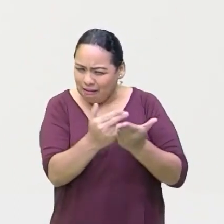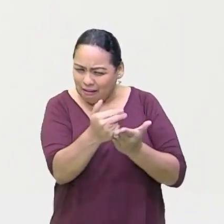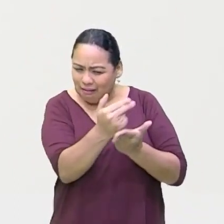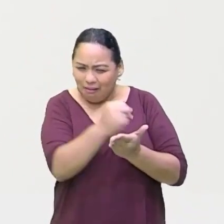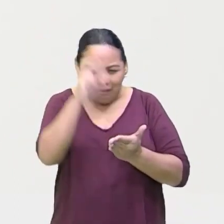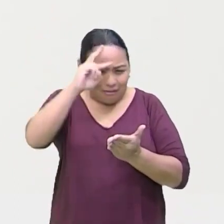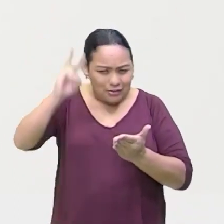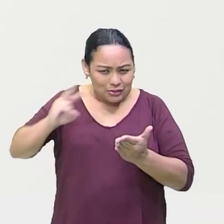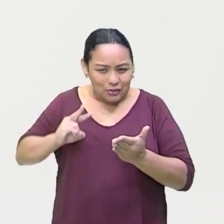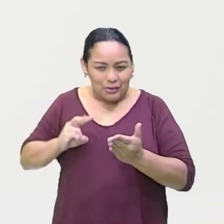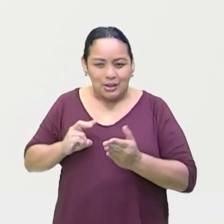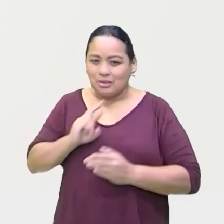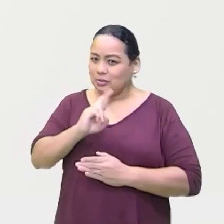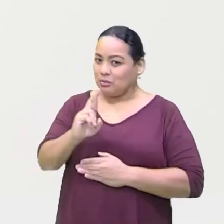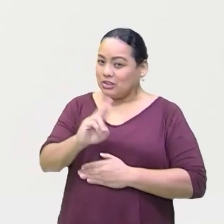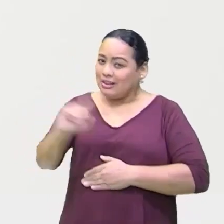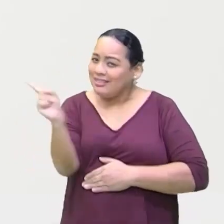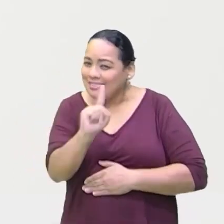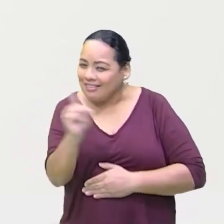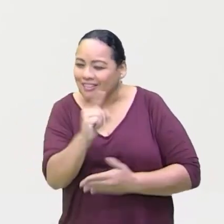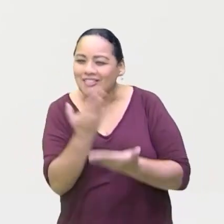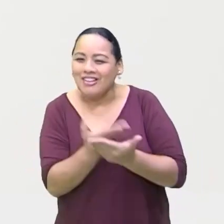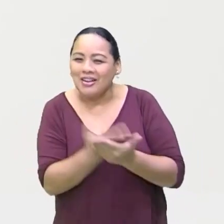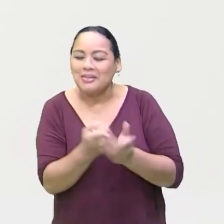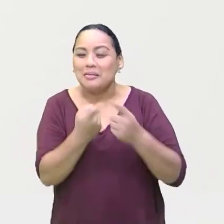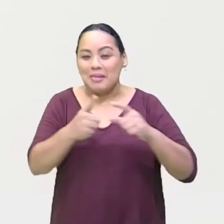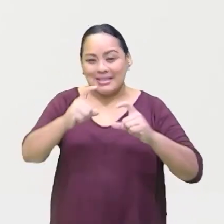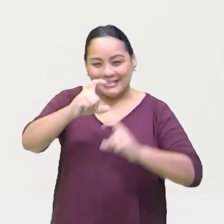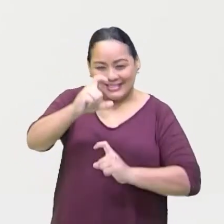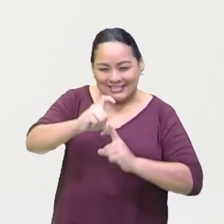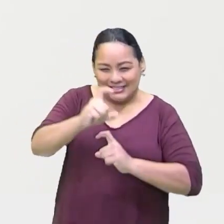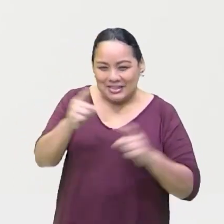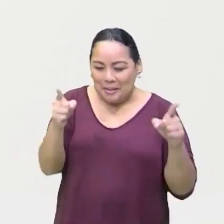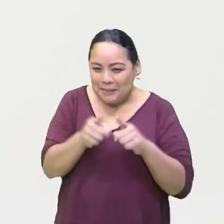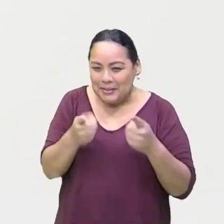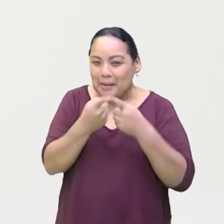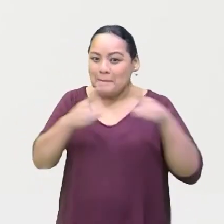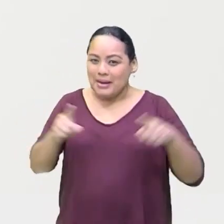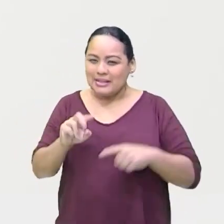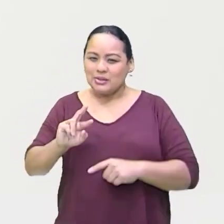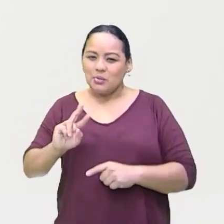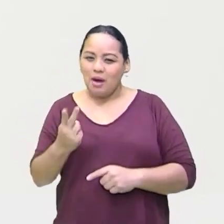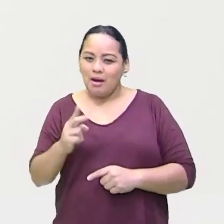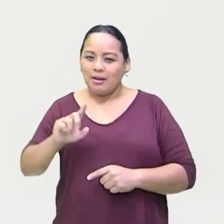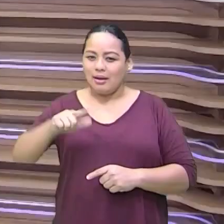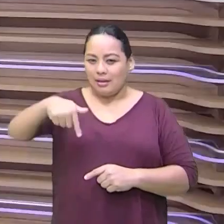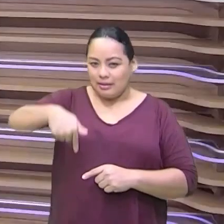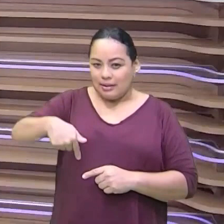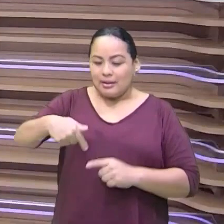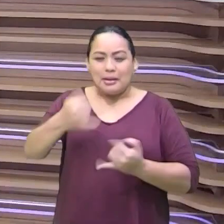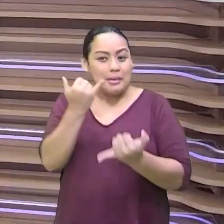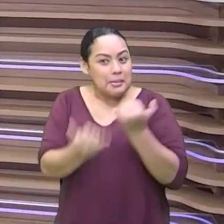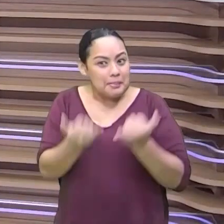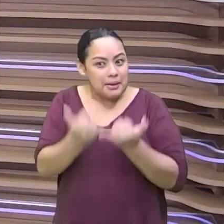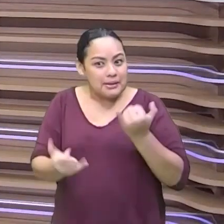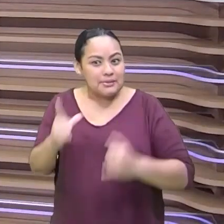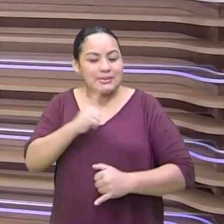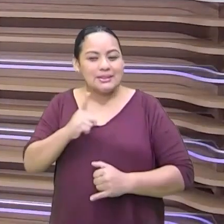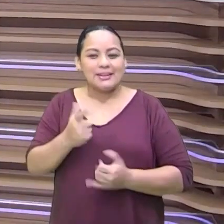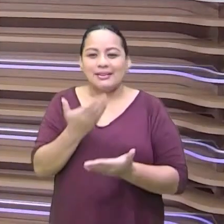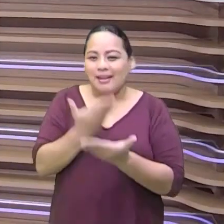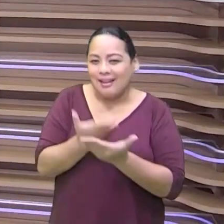Não, crianças, não é de HQ, é de tirinhas. Porém, crianças, o HQ, ele também tem semelhanças do